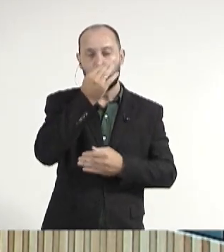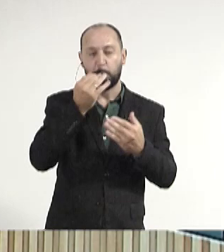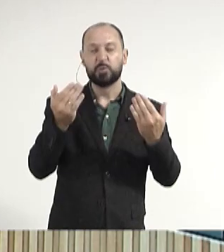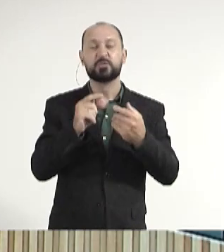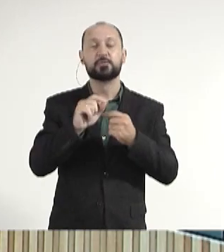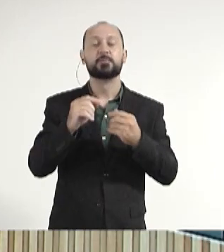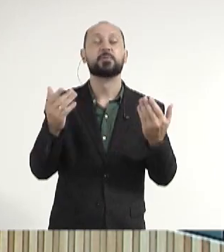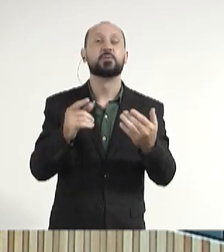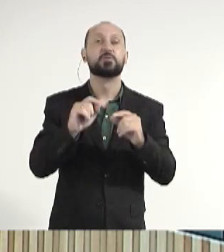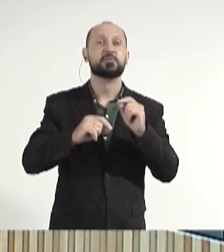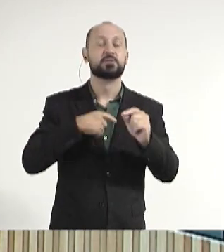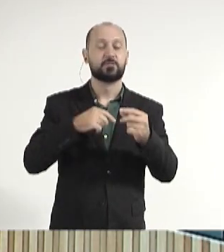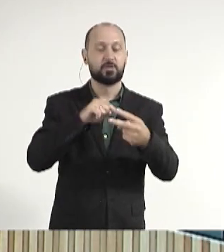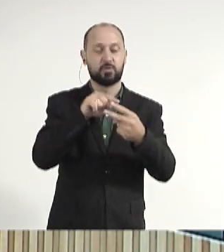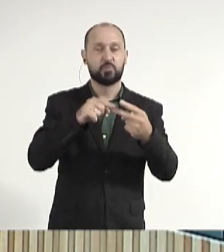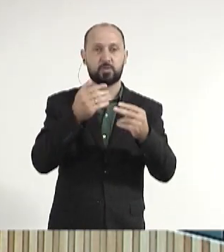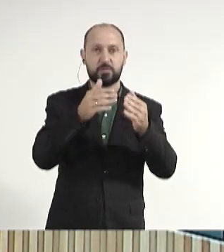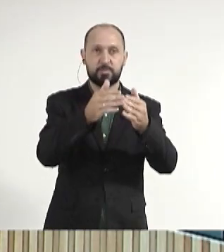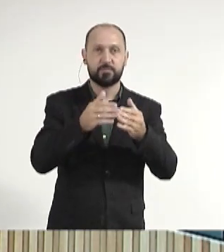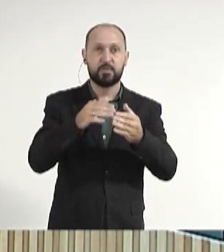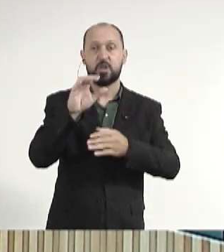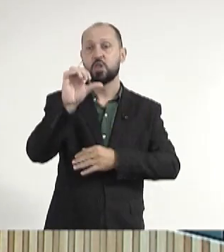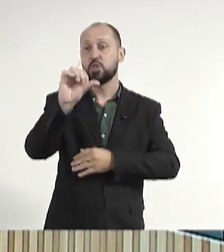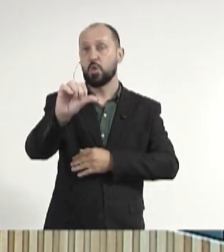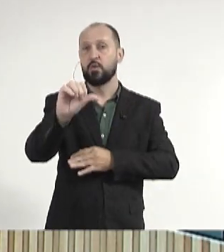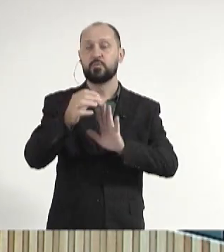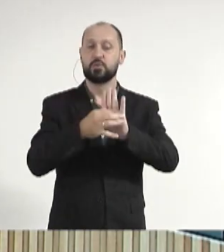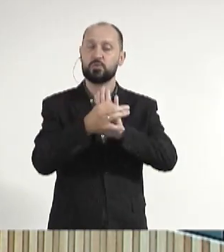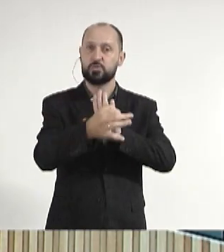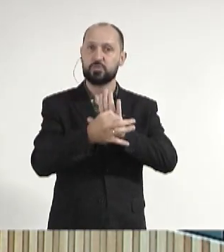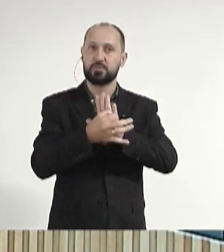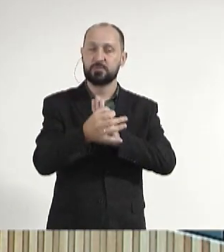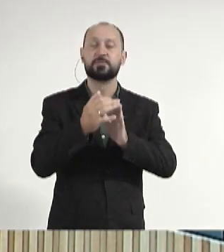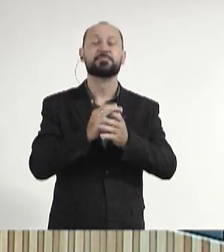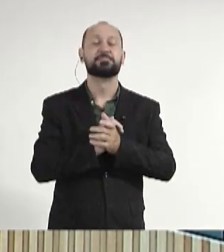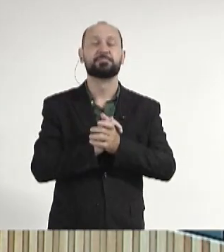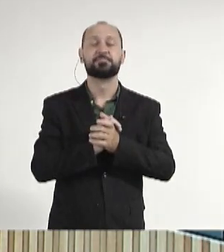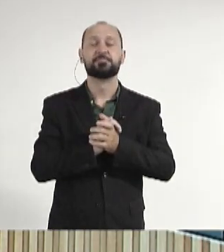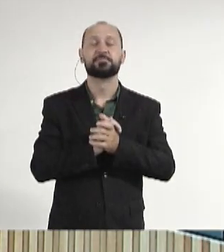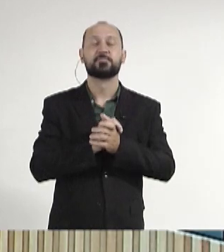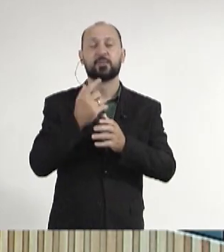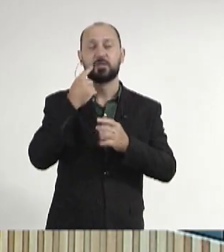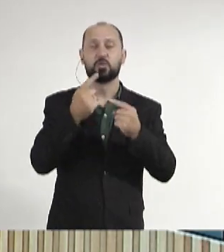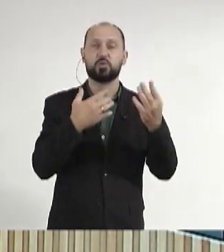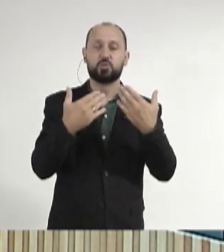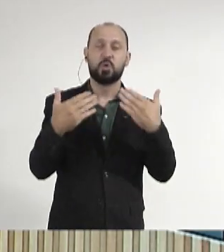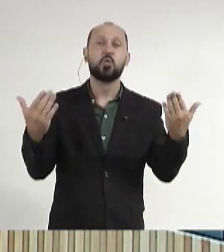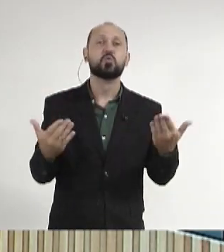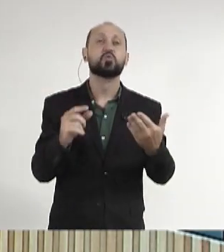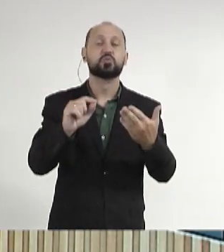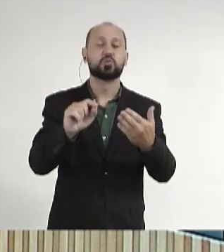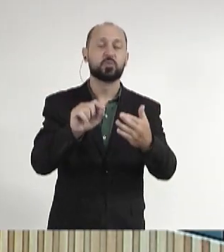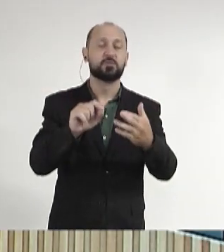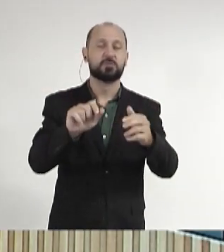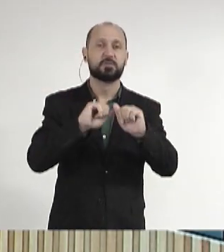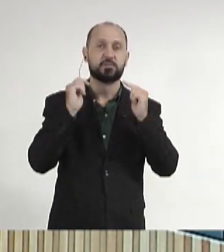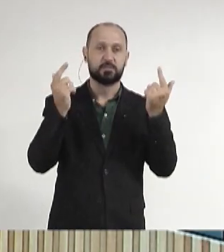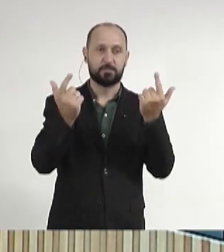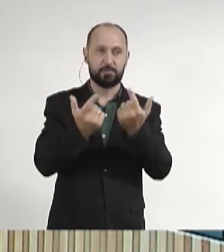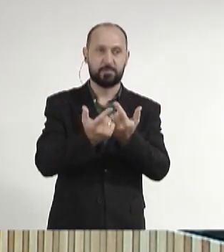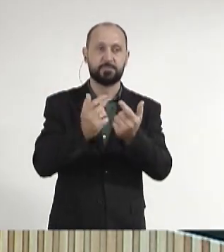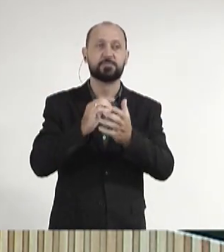de hoje. E para hoje, então, 2 requerimentos e 9 indicações. Um balanço rápido aí das discussões de hoje aqui na